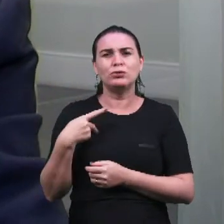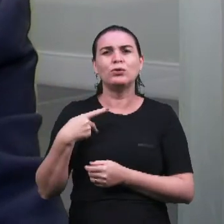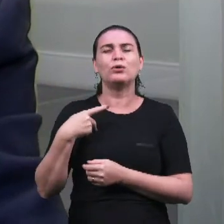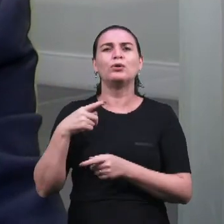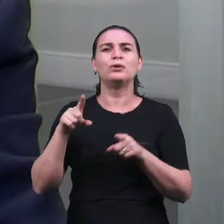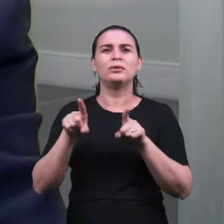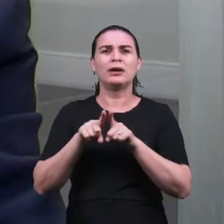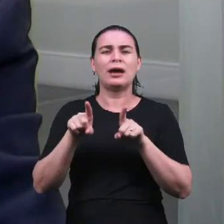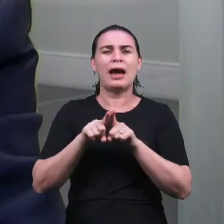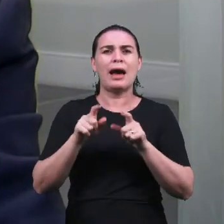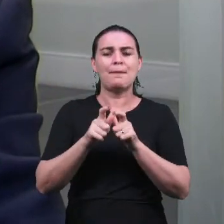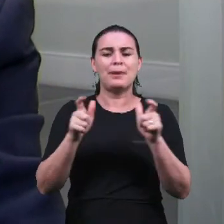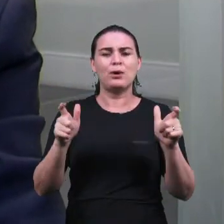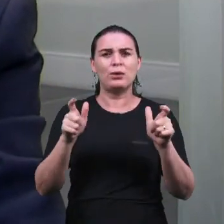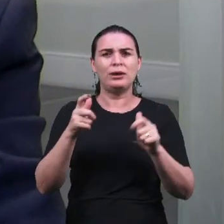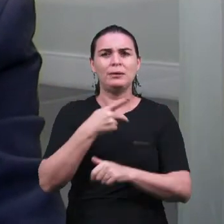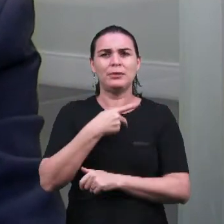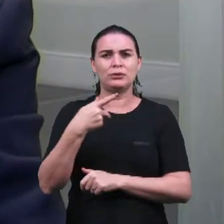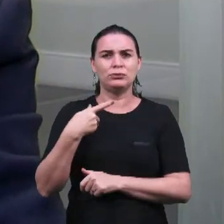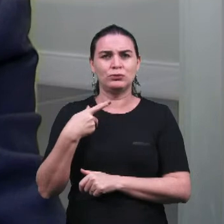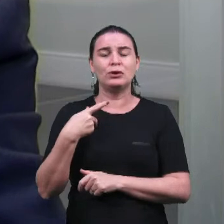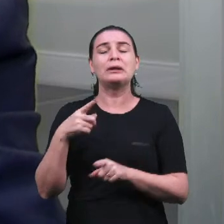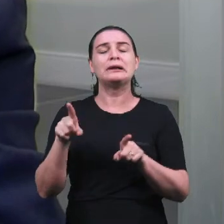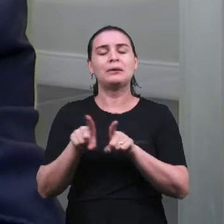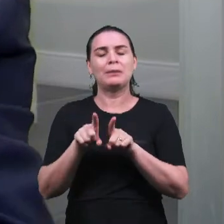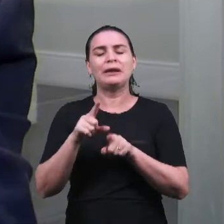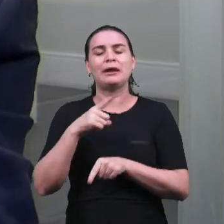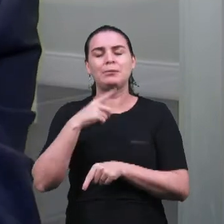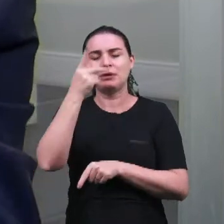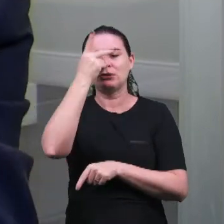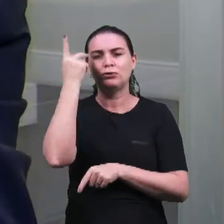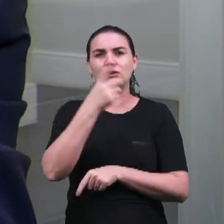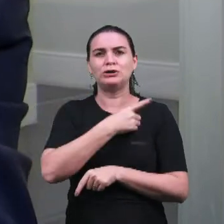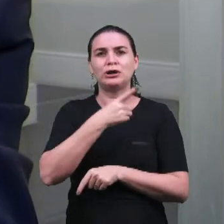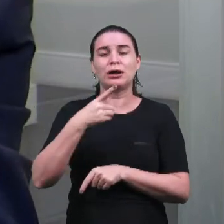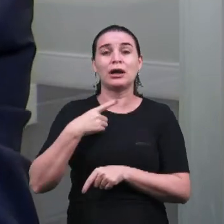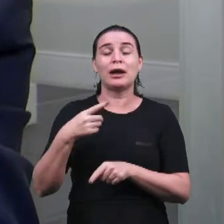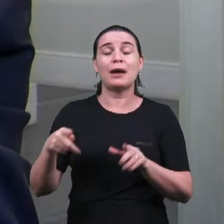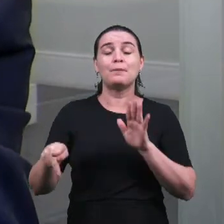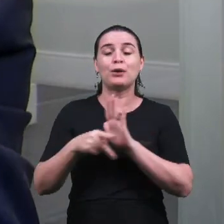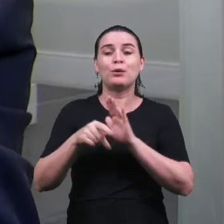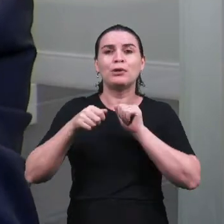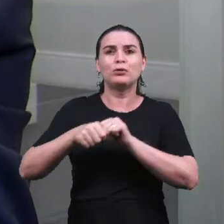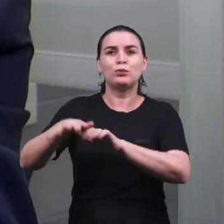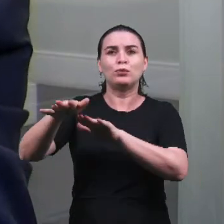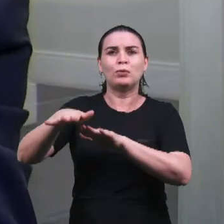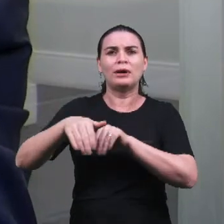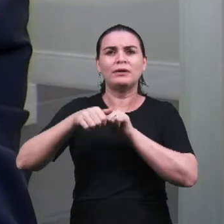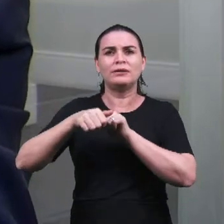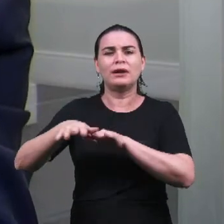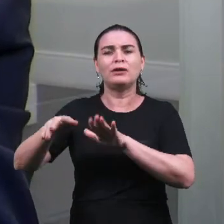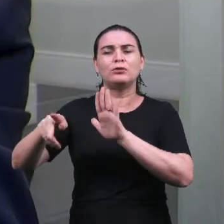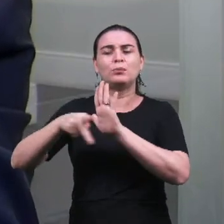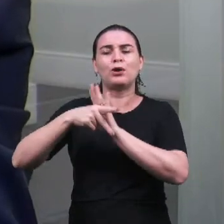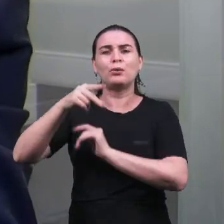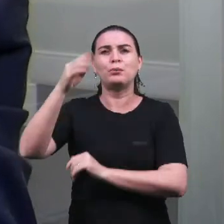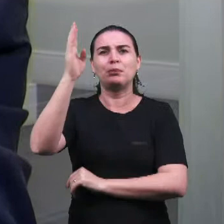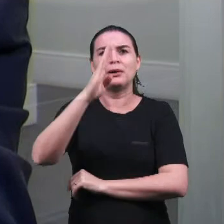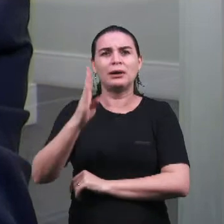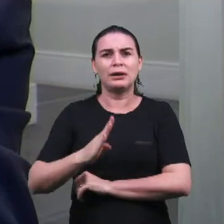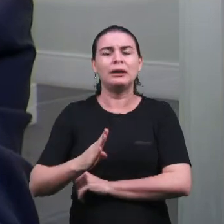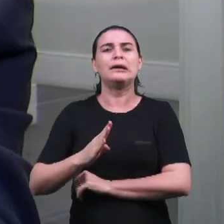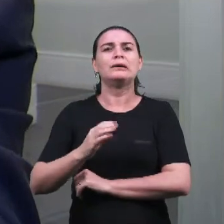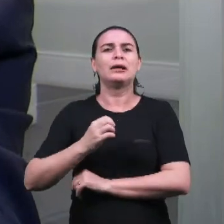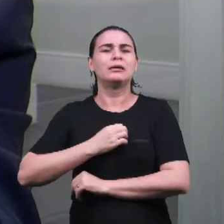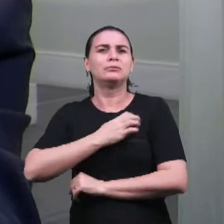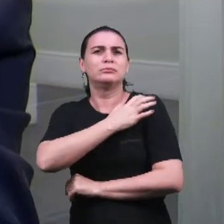a maioria pastores, mas tem diáconos que são do Exército Brasileiro, são tenentes do Exército, são coronéis do